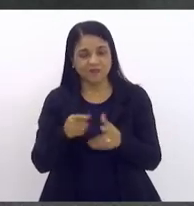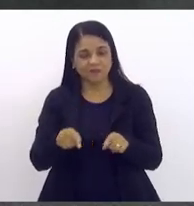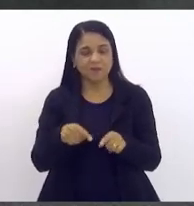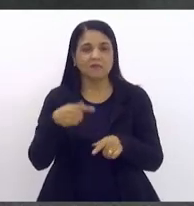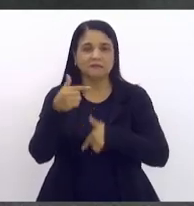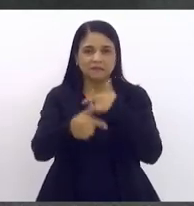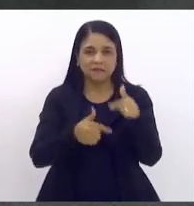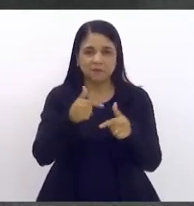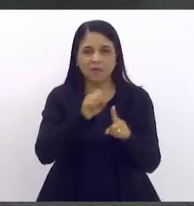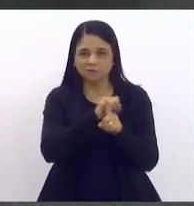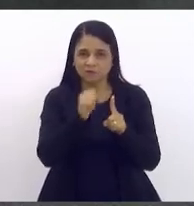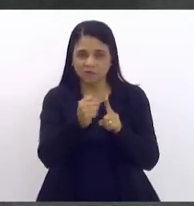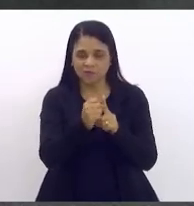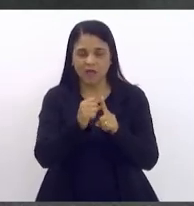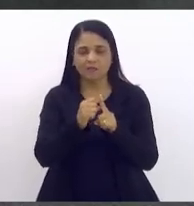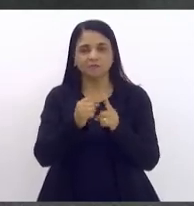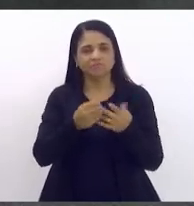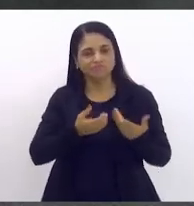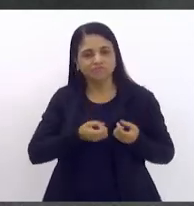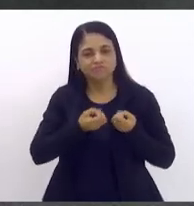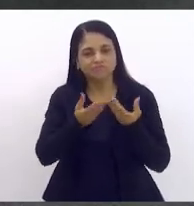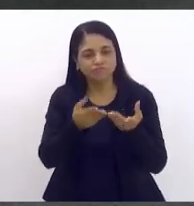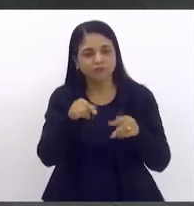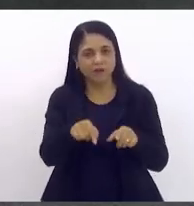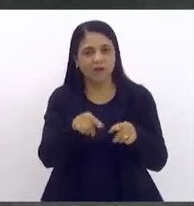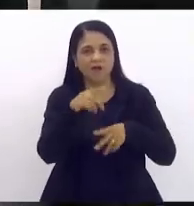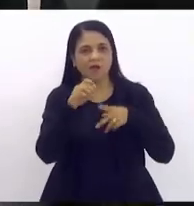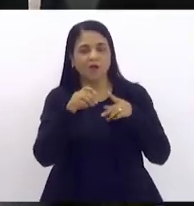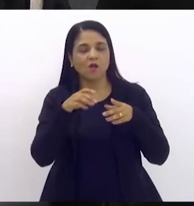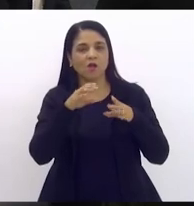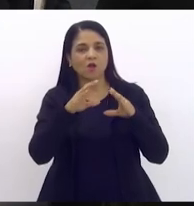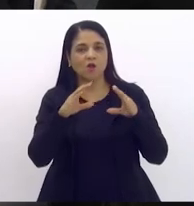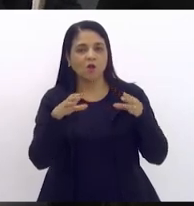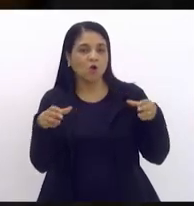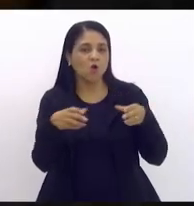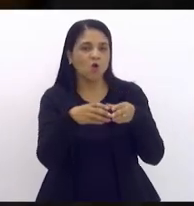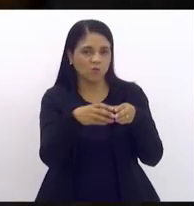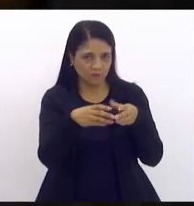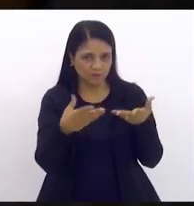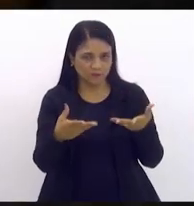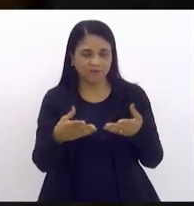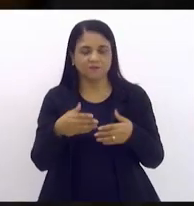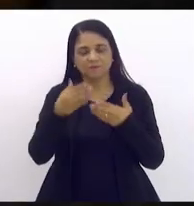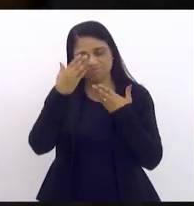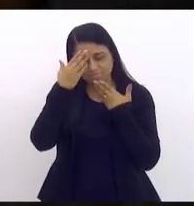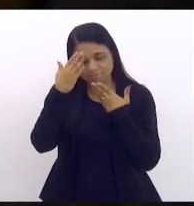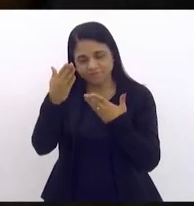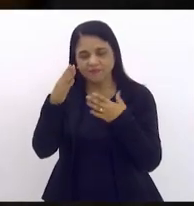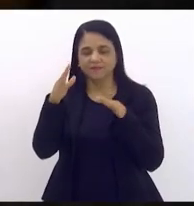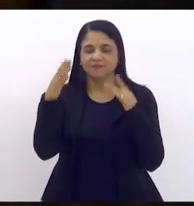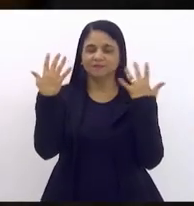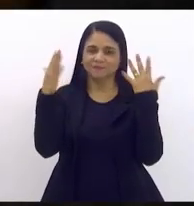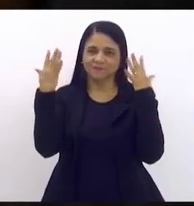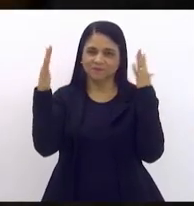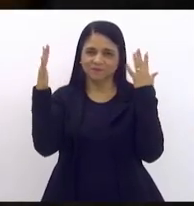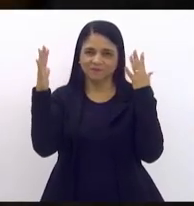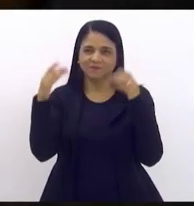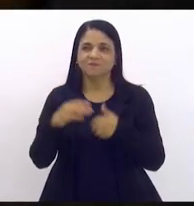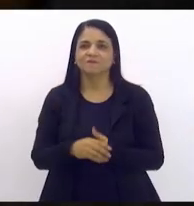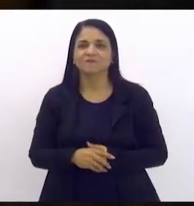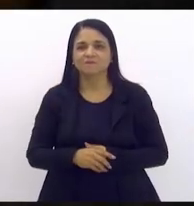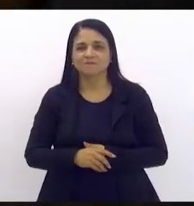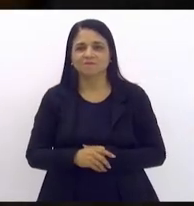quadra presta à comunidade. Parabéns, presidenta, deputada Tia Ju. Está presente aqui